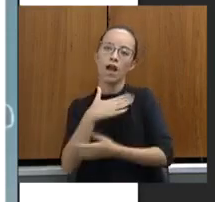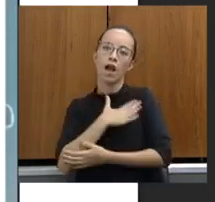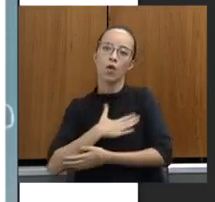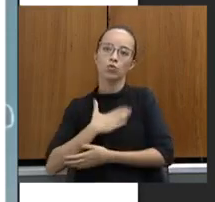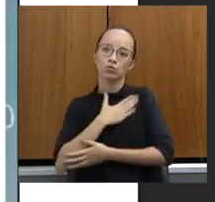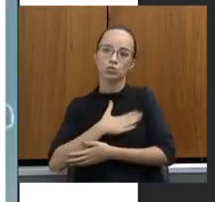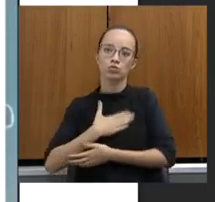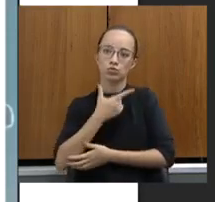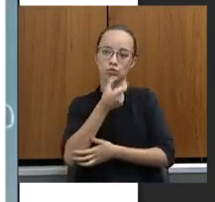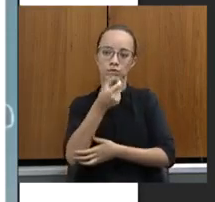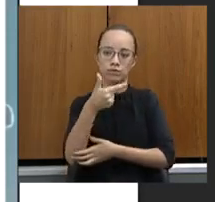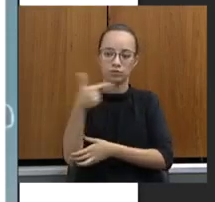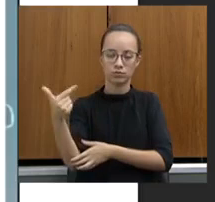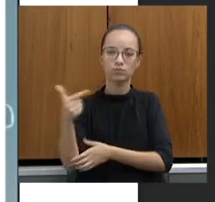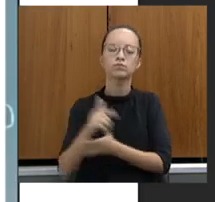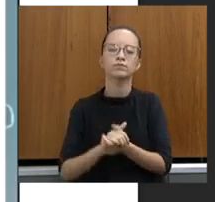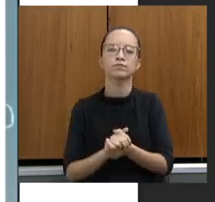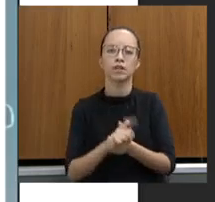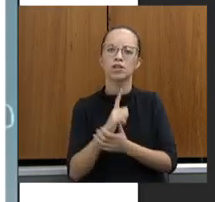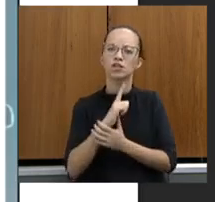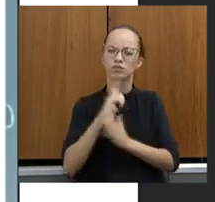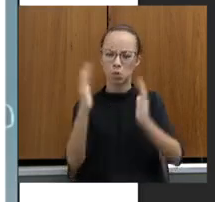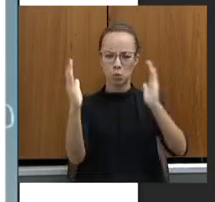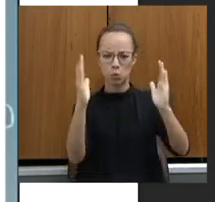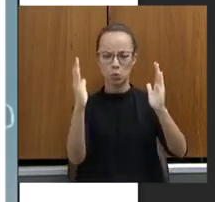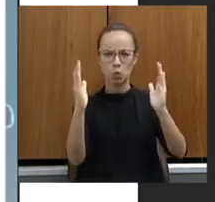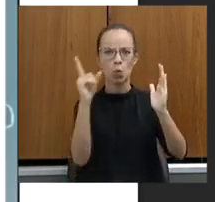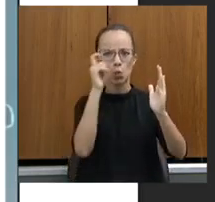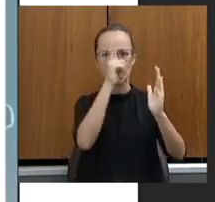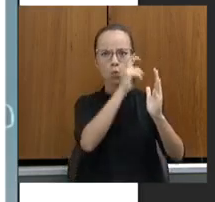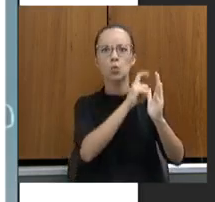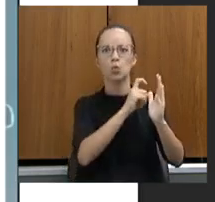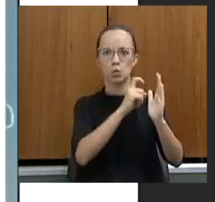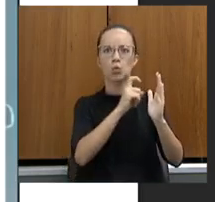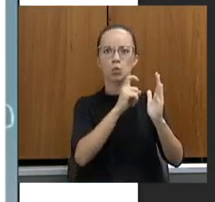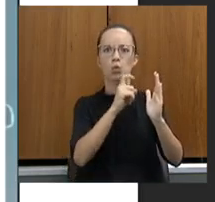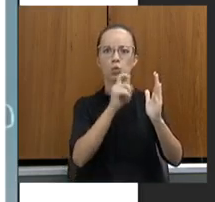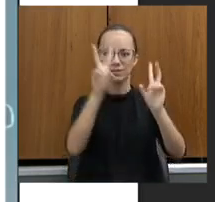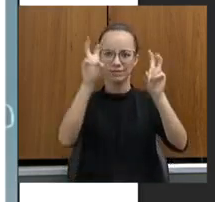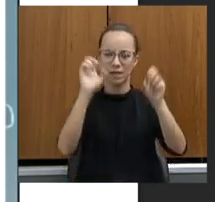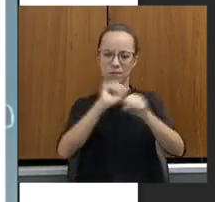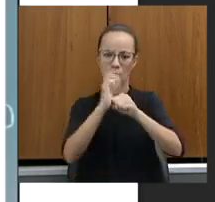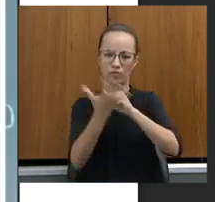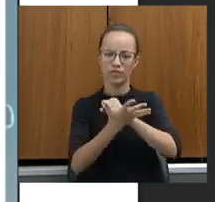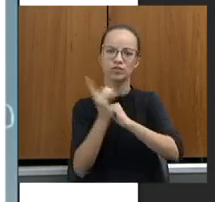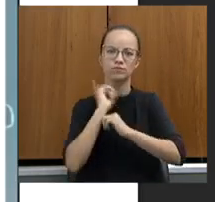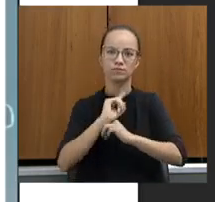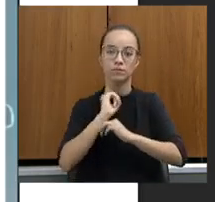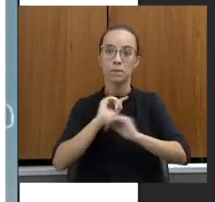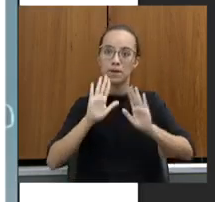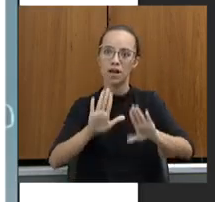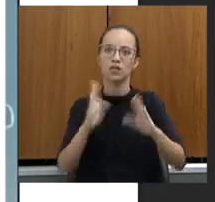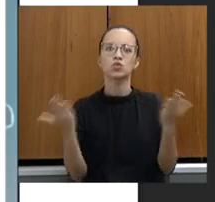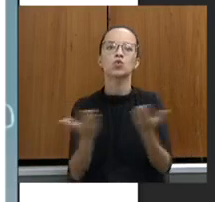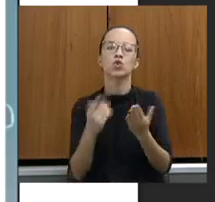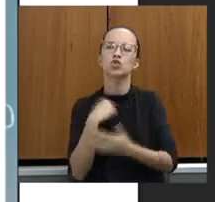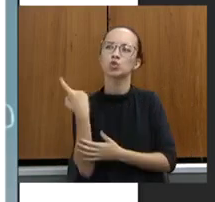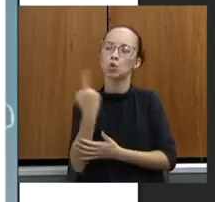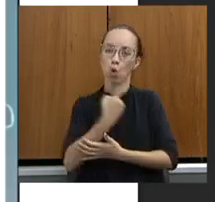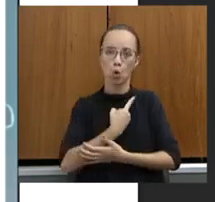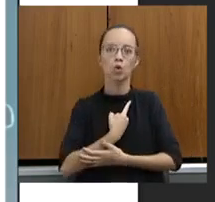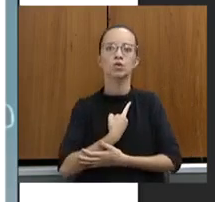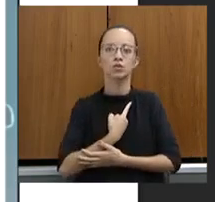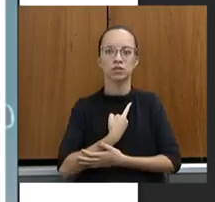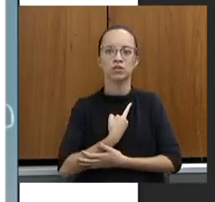2022 tivemos momentos muito tensos em relação ao covid-19 no nosso estado mas hoje já estamos em uma situação muito